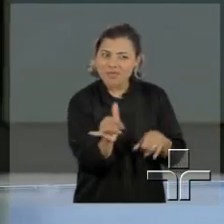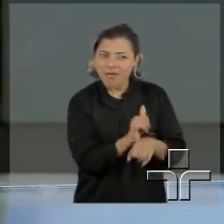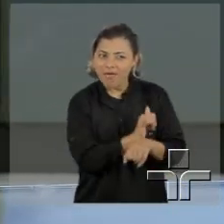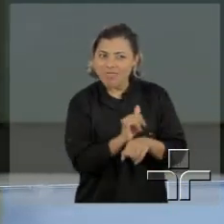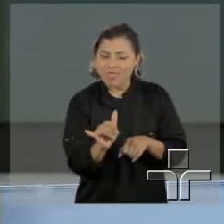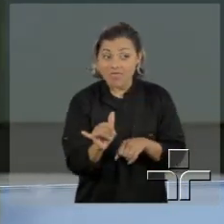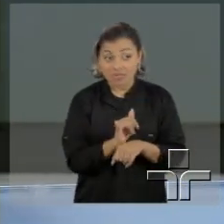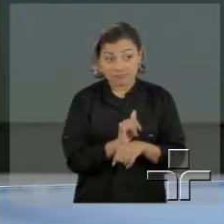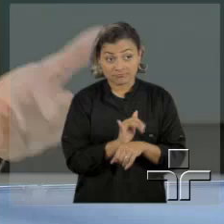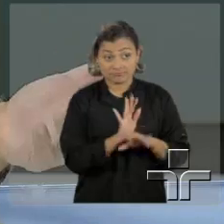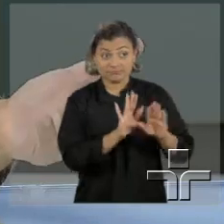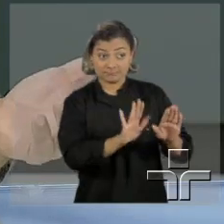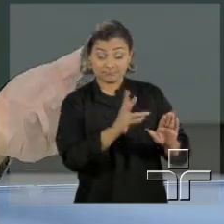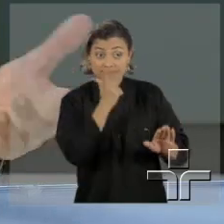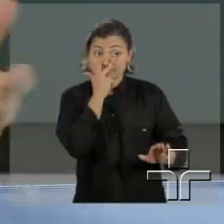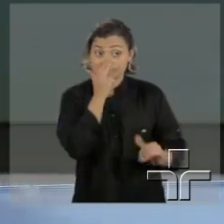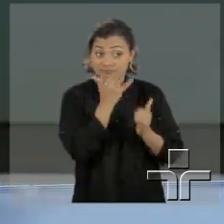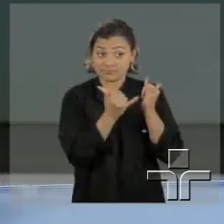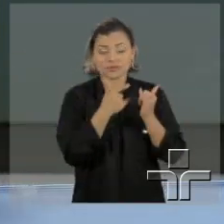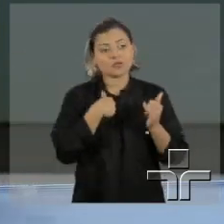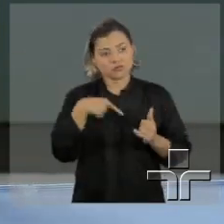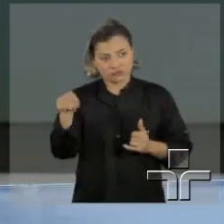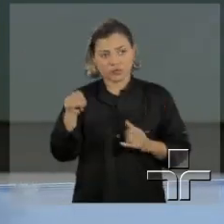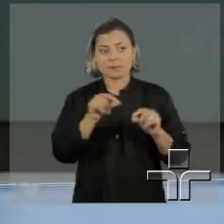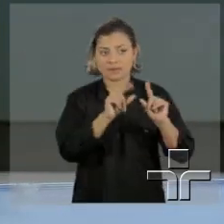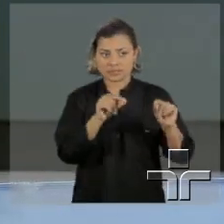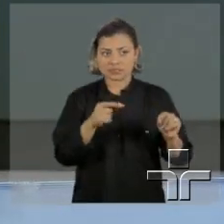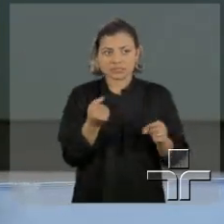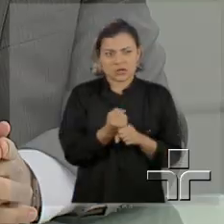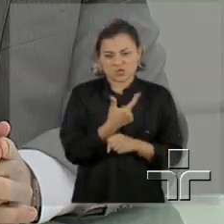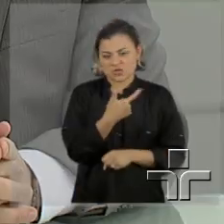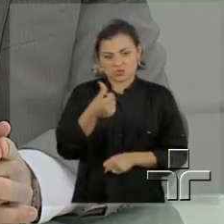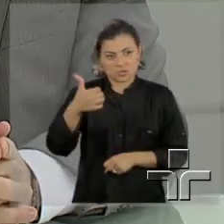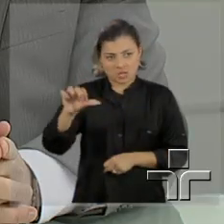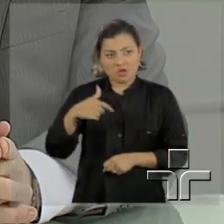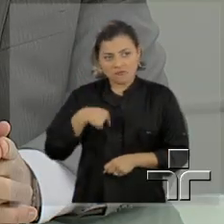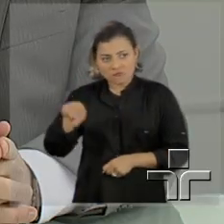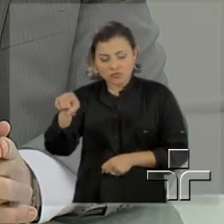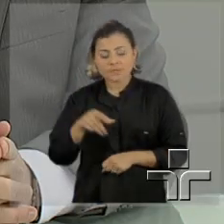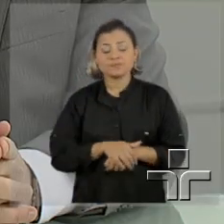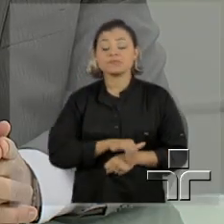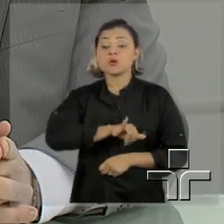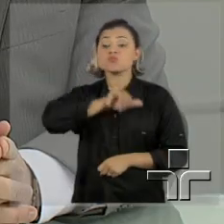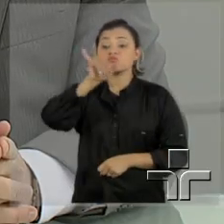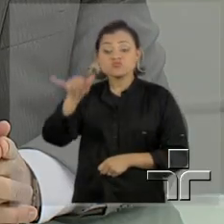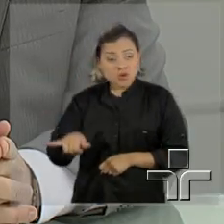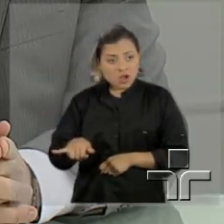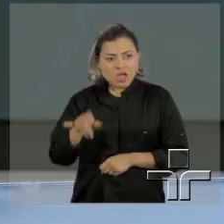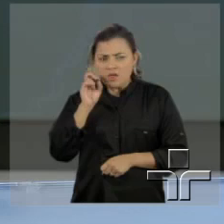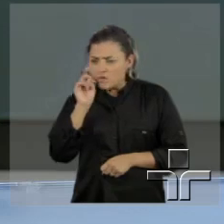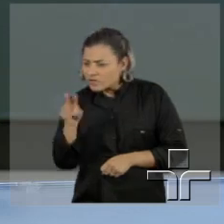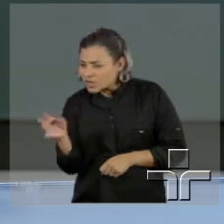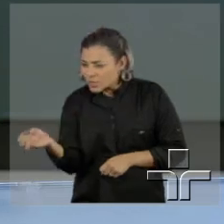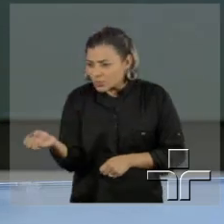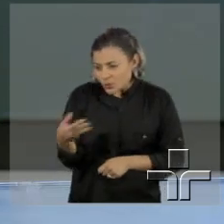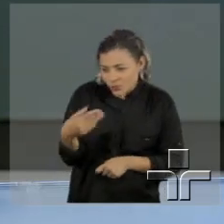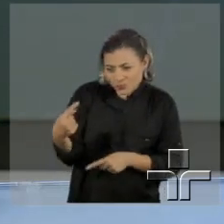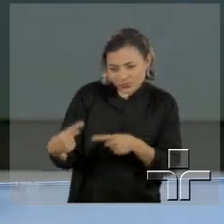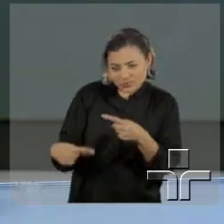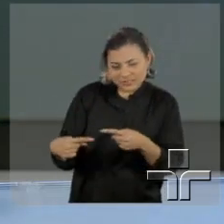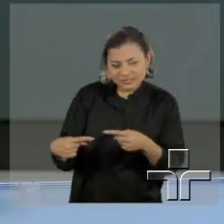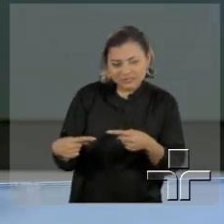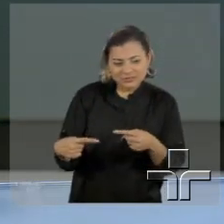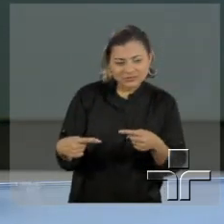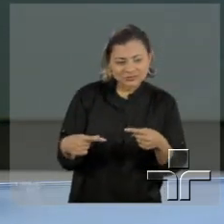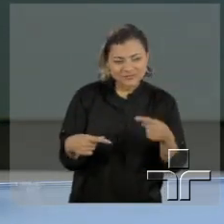me parece, eu fui uma vez a Brasília esse ano e eu via os novos ao lado dos antigos. Cara, parece uma